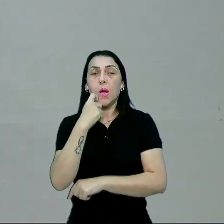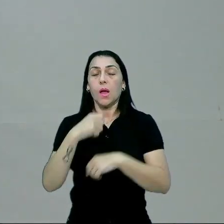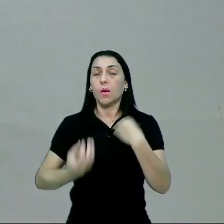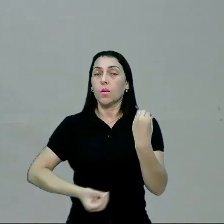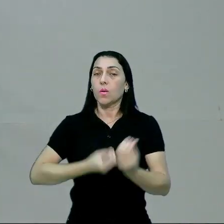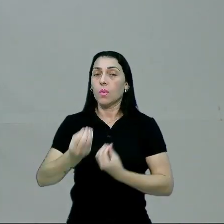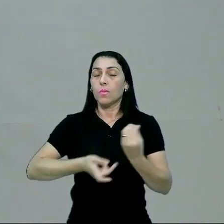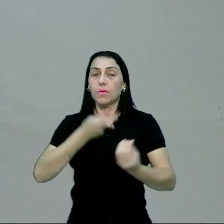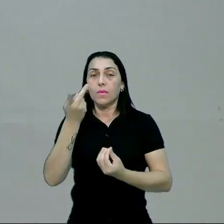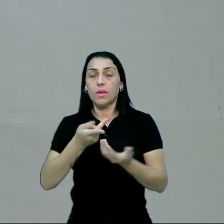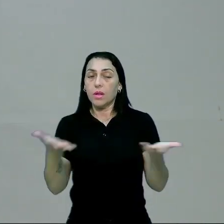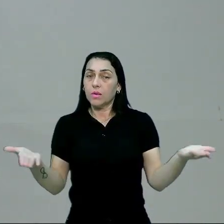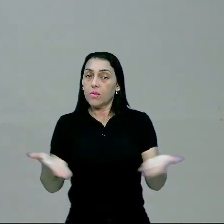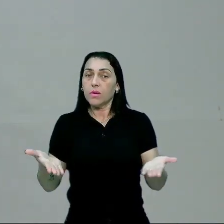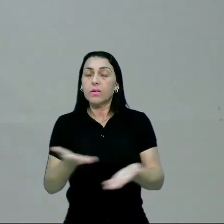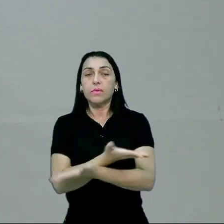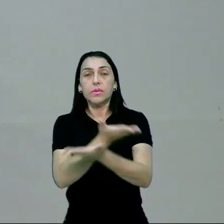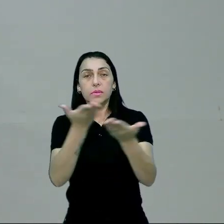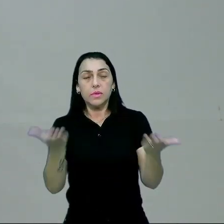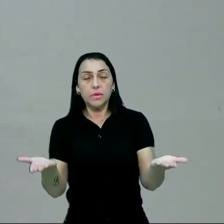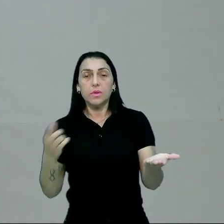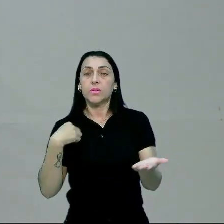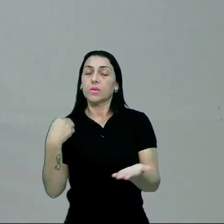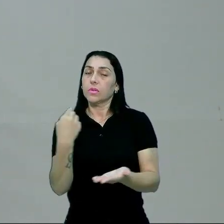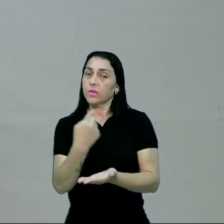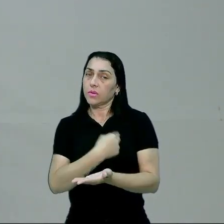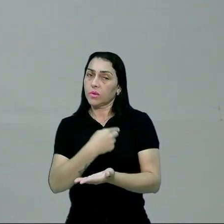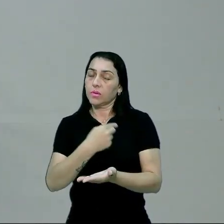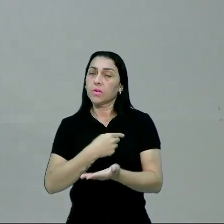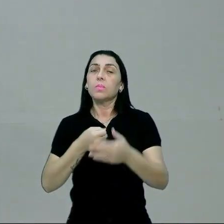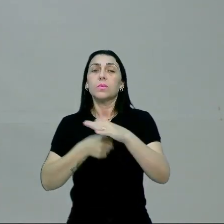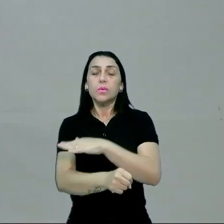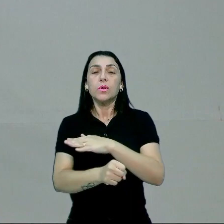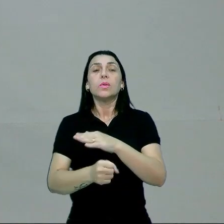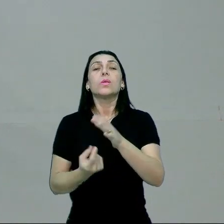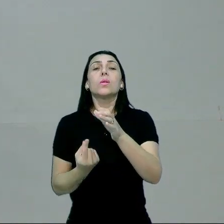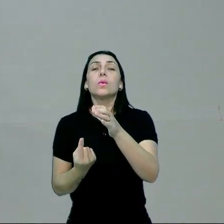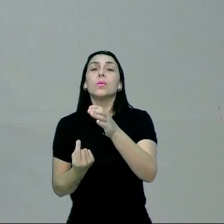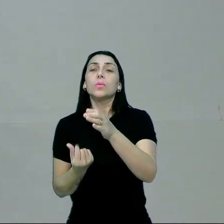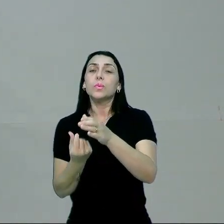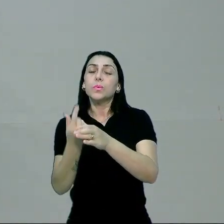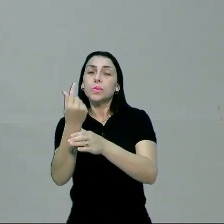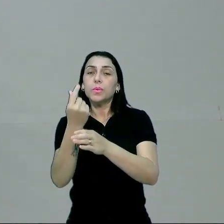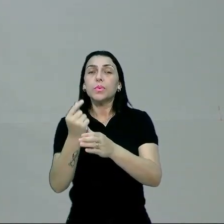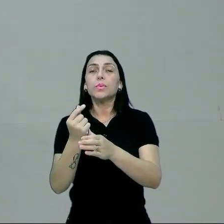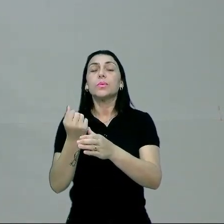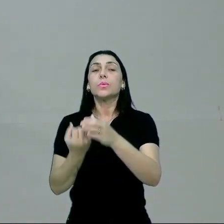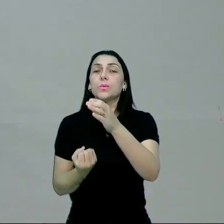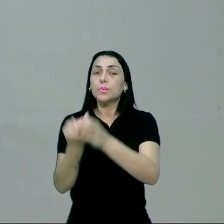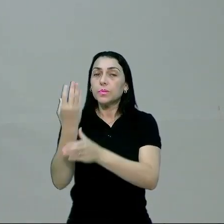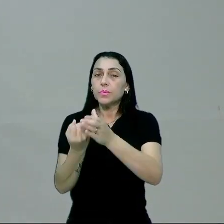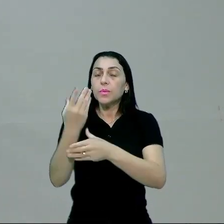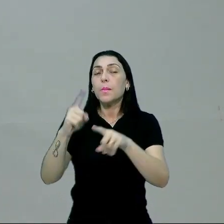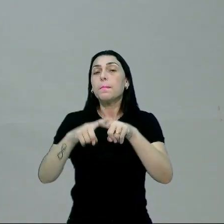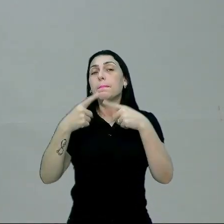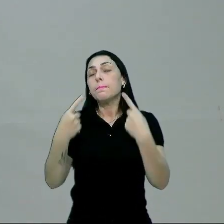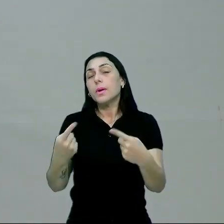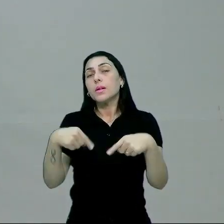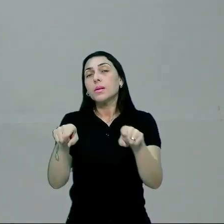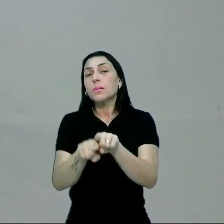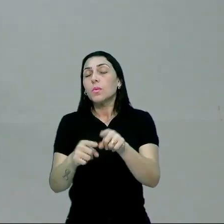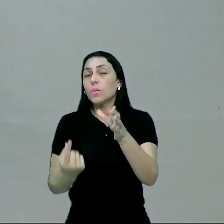eu afirmei agora há pouco a todos vocês, nós estamos inseridos no modo de produção capitalista, mas nem